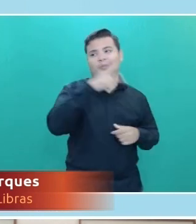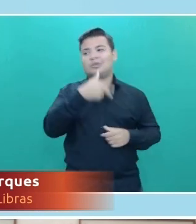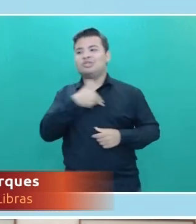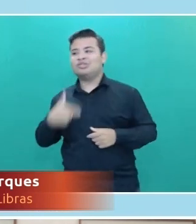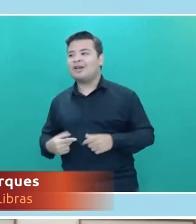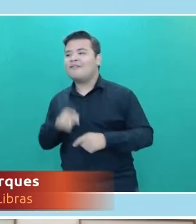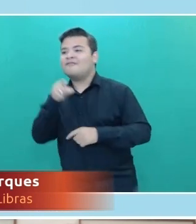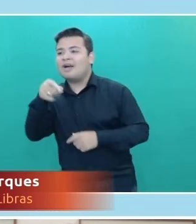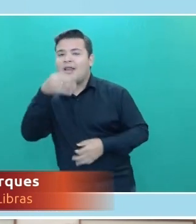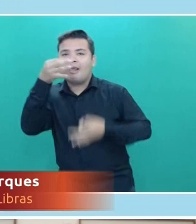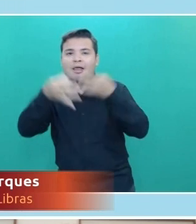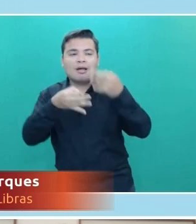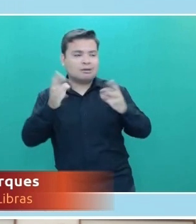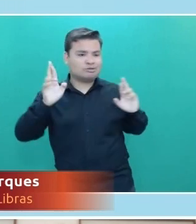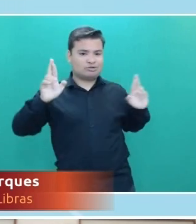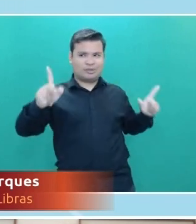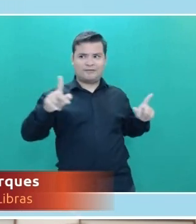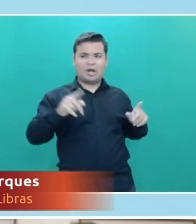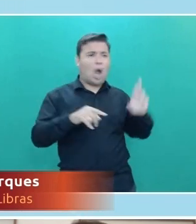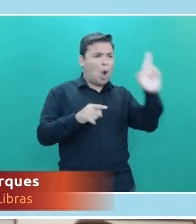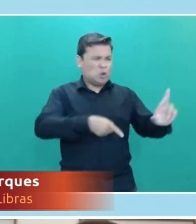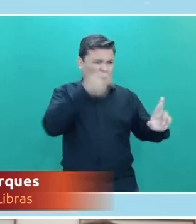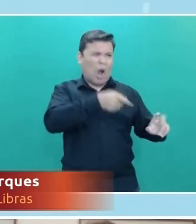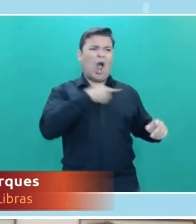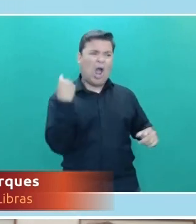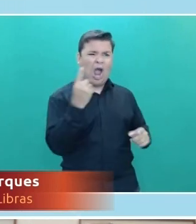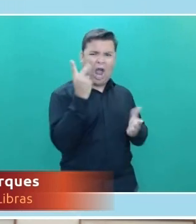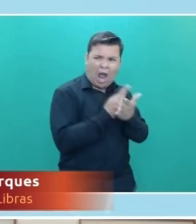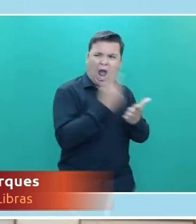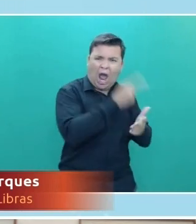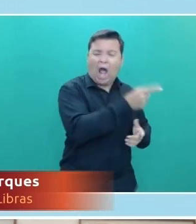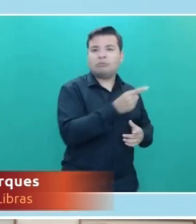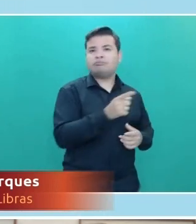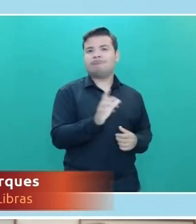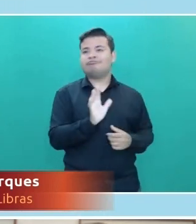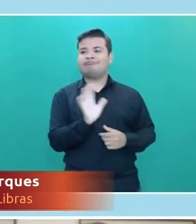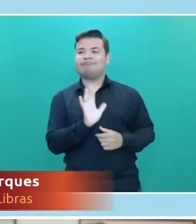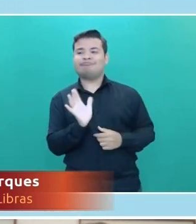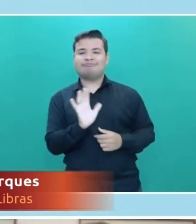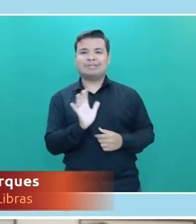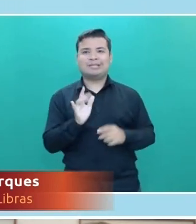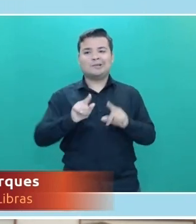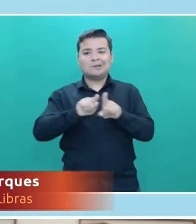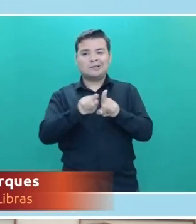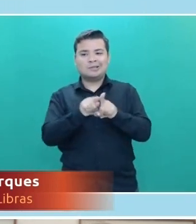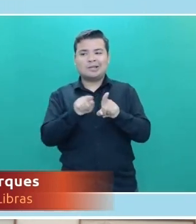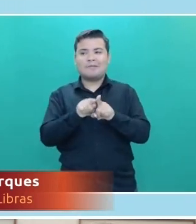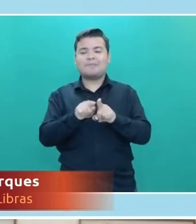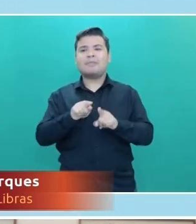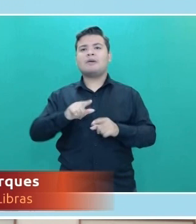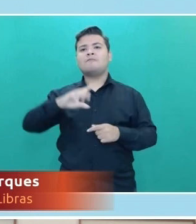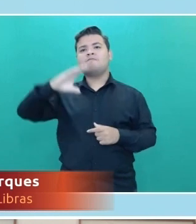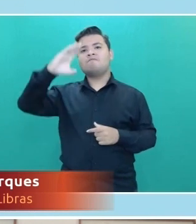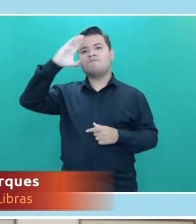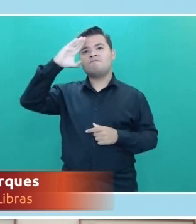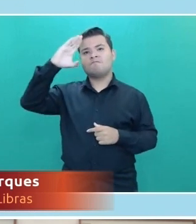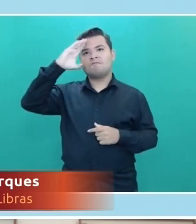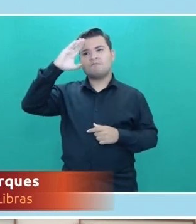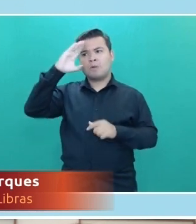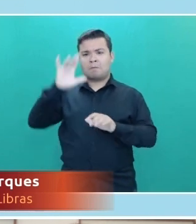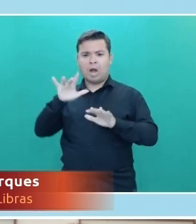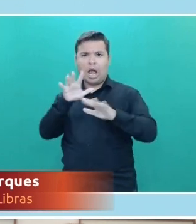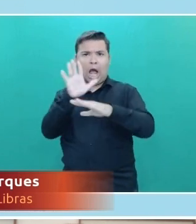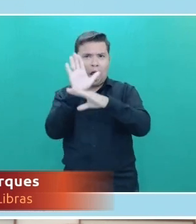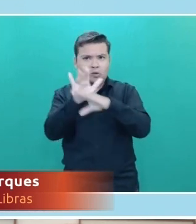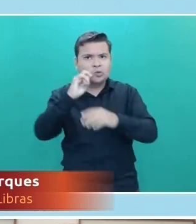condena veementemente a Rússia, se nega a participar do auxílio militar à Ucrânia,